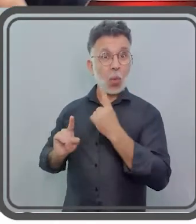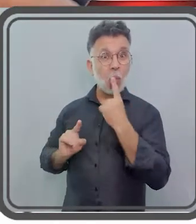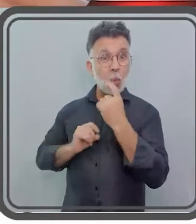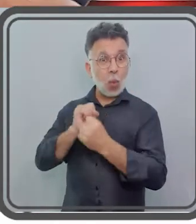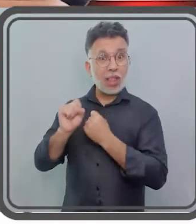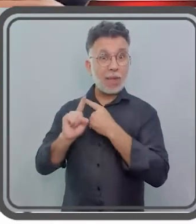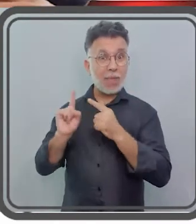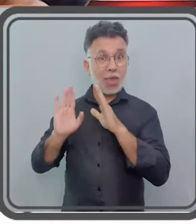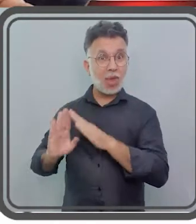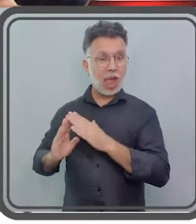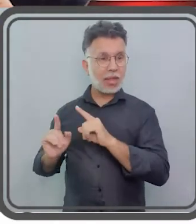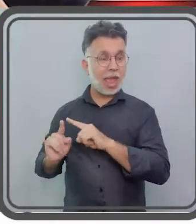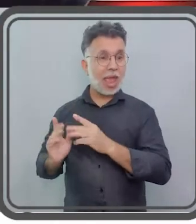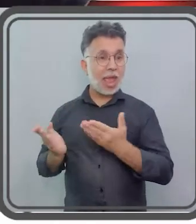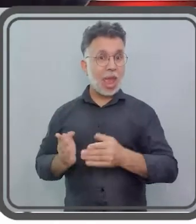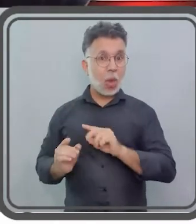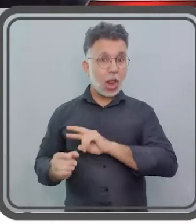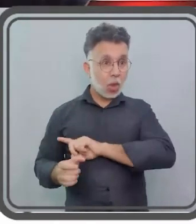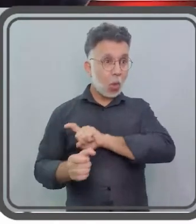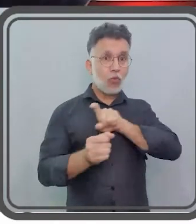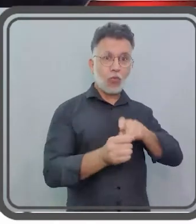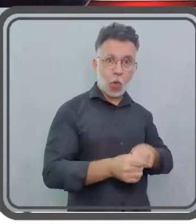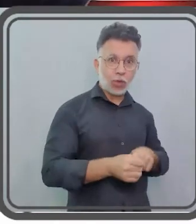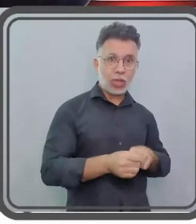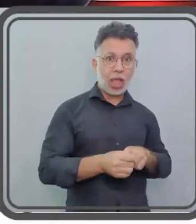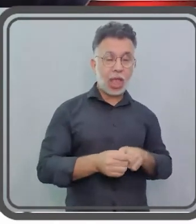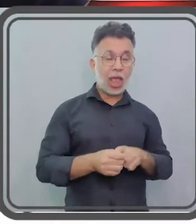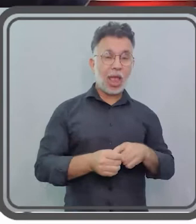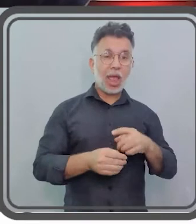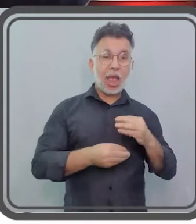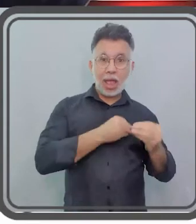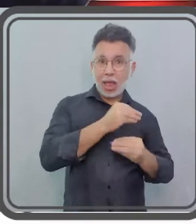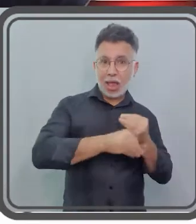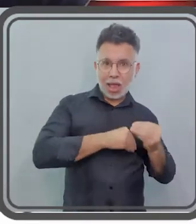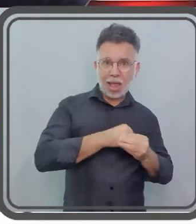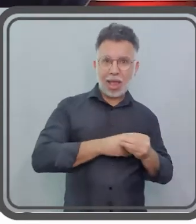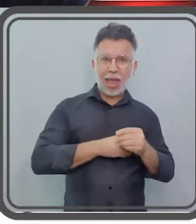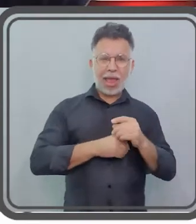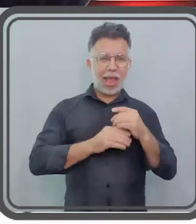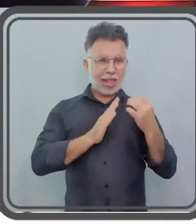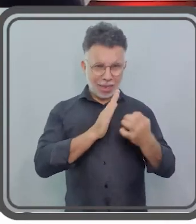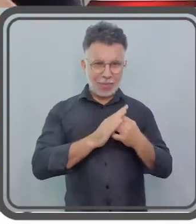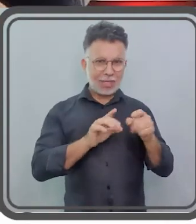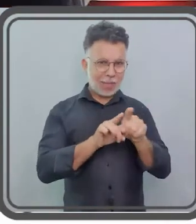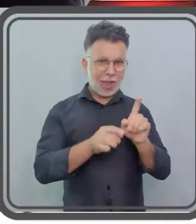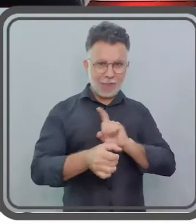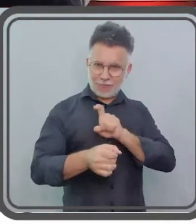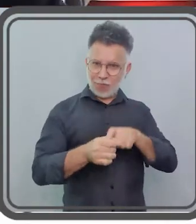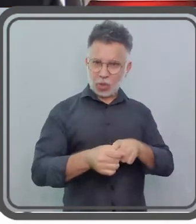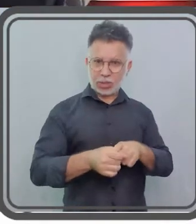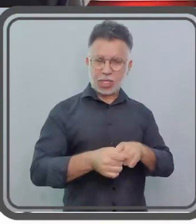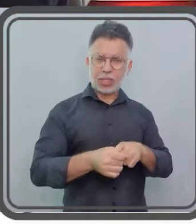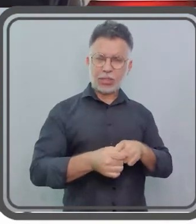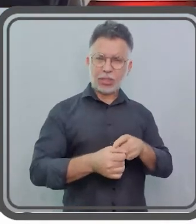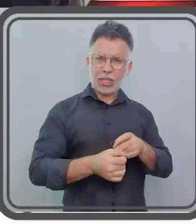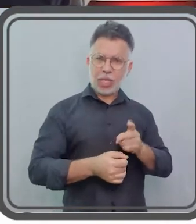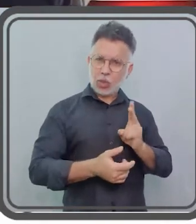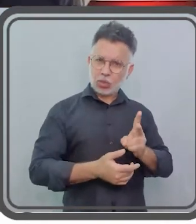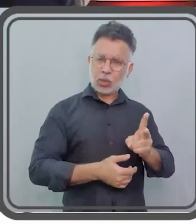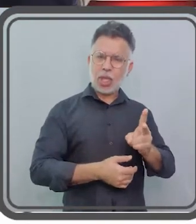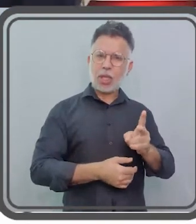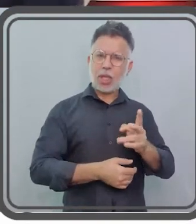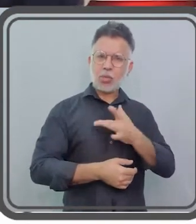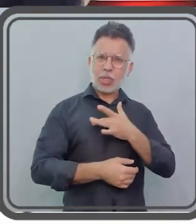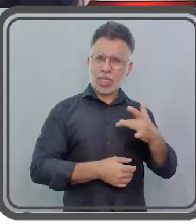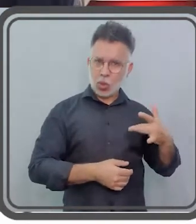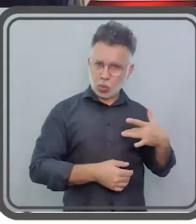que as empresas voltam a também ter essa preocupação com a saúde ocupacional nos escritórios também?